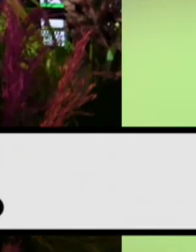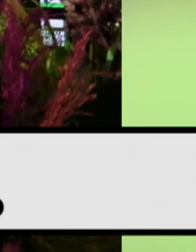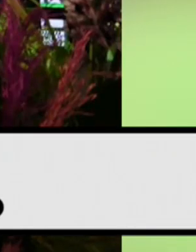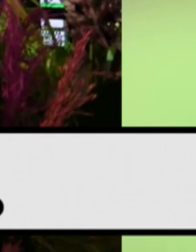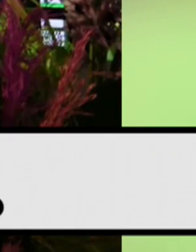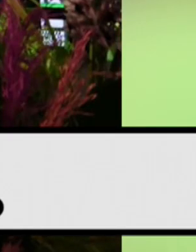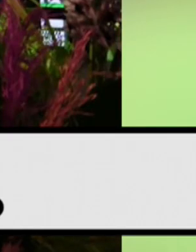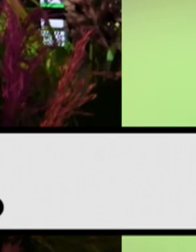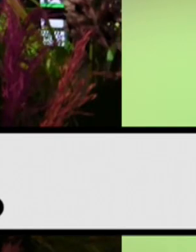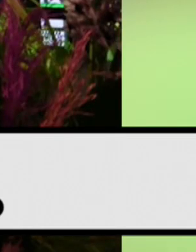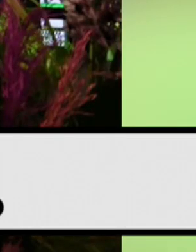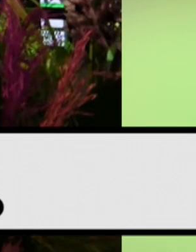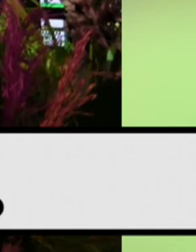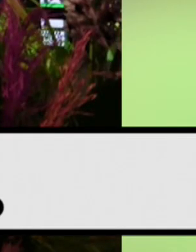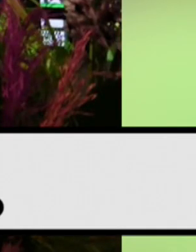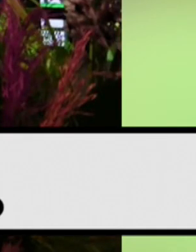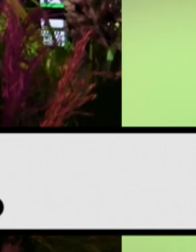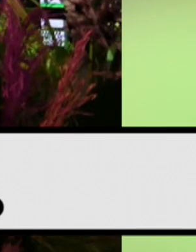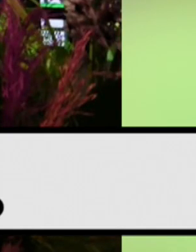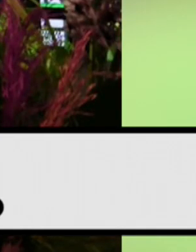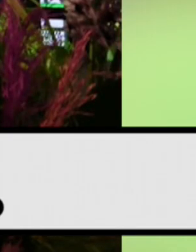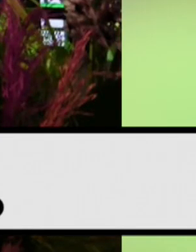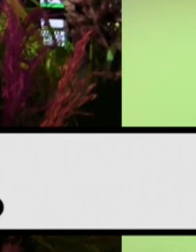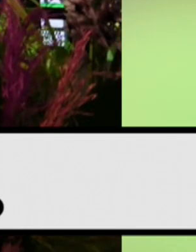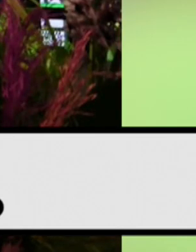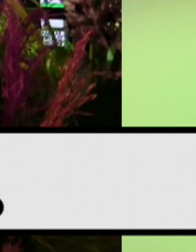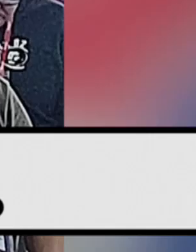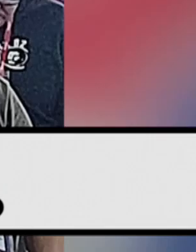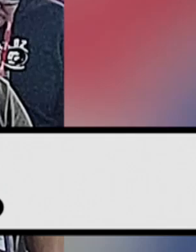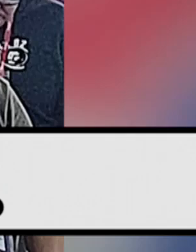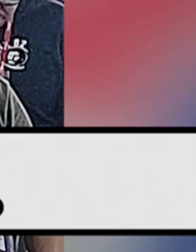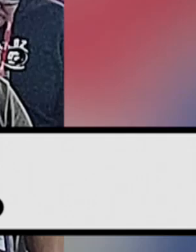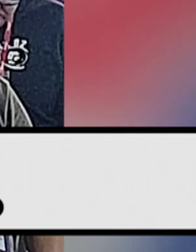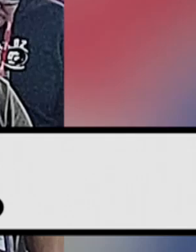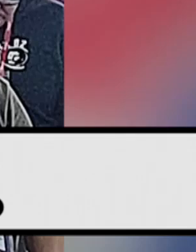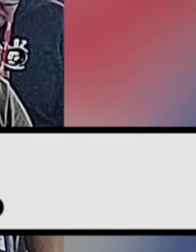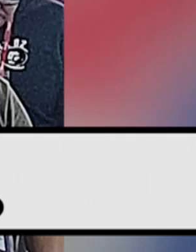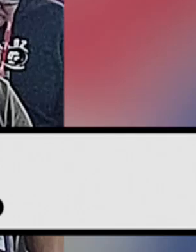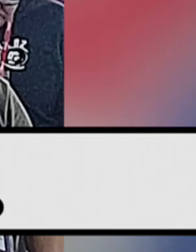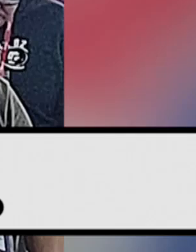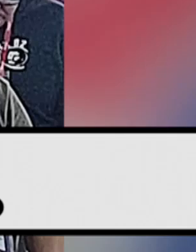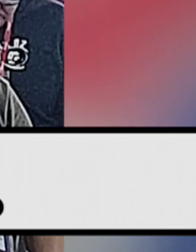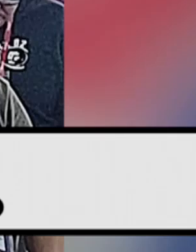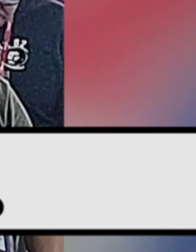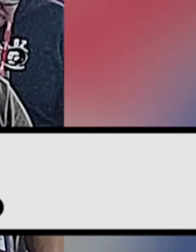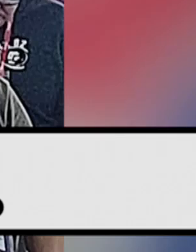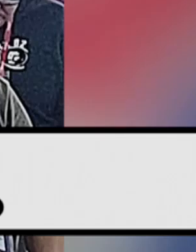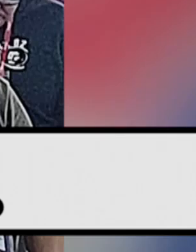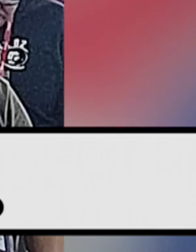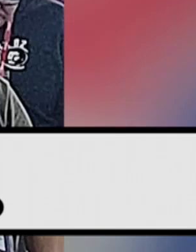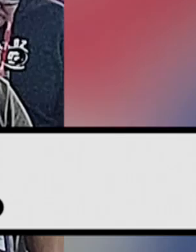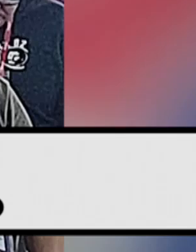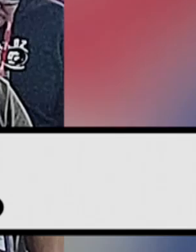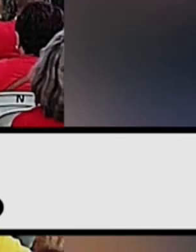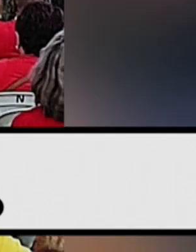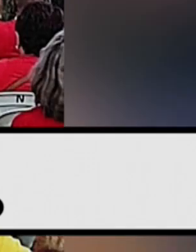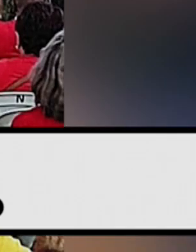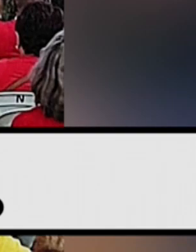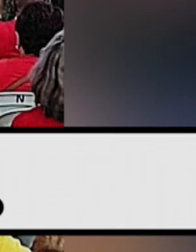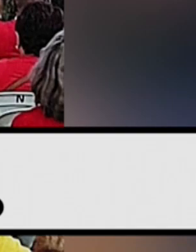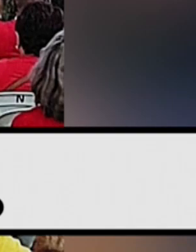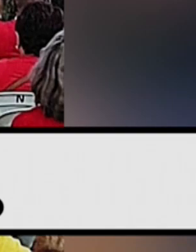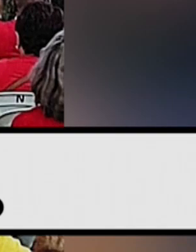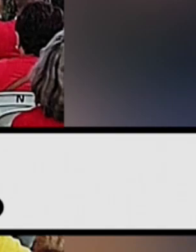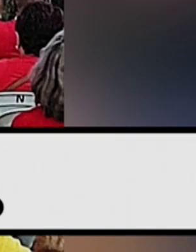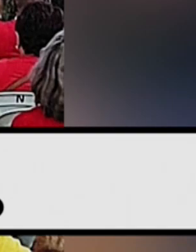de Piracicaba, para participarem do 27º Congresso da APUESP, que foi aberto